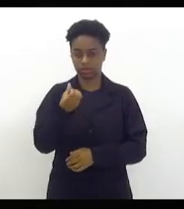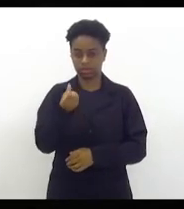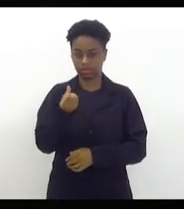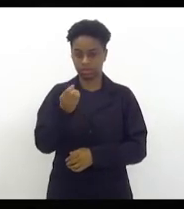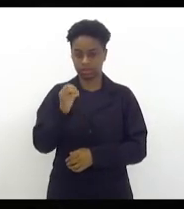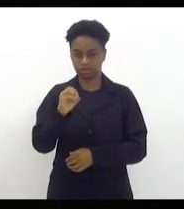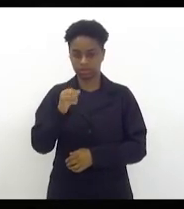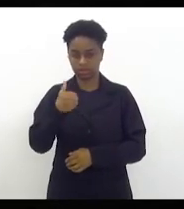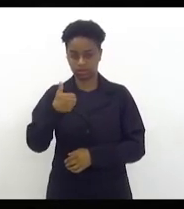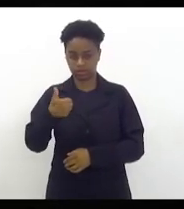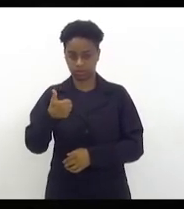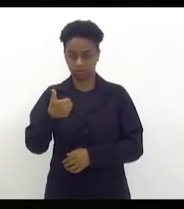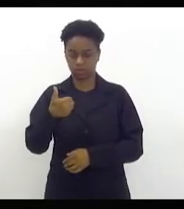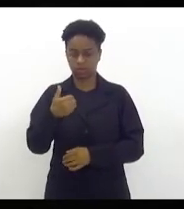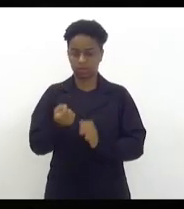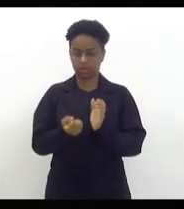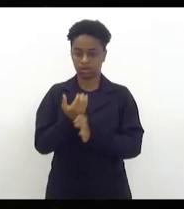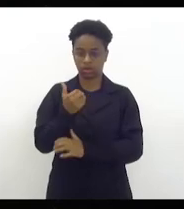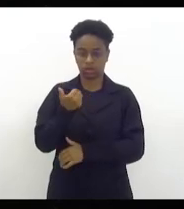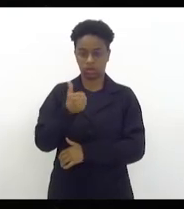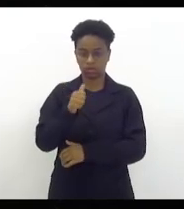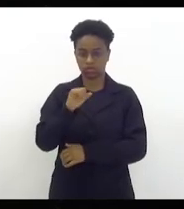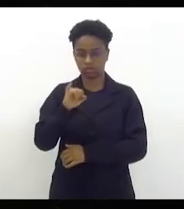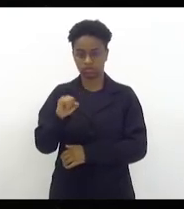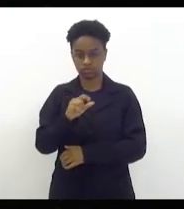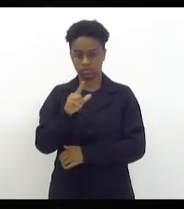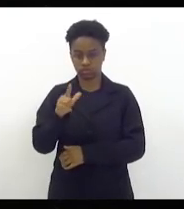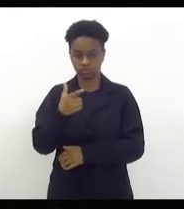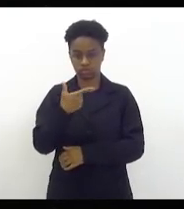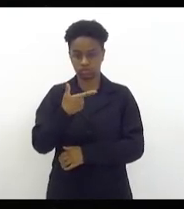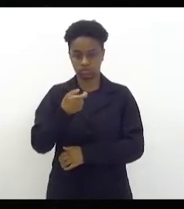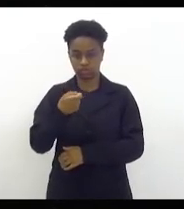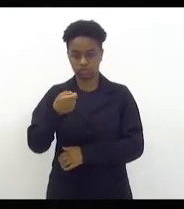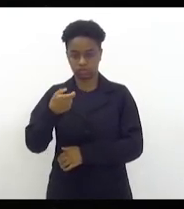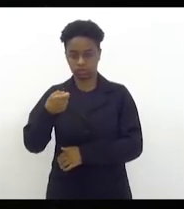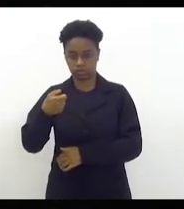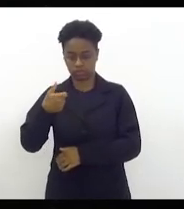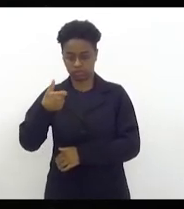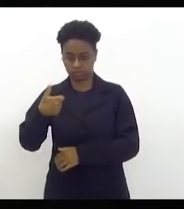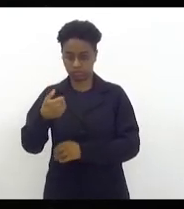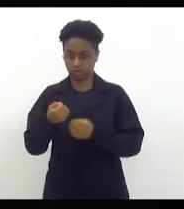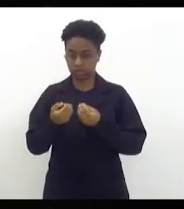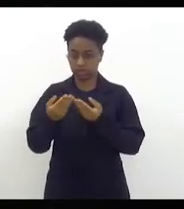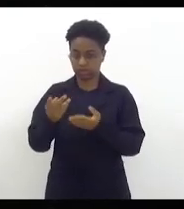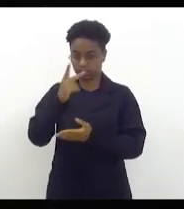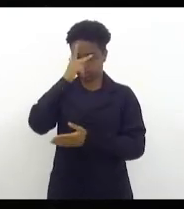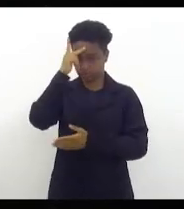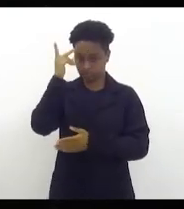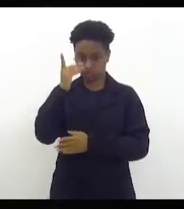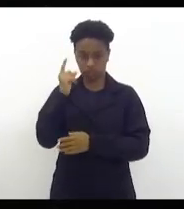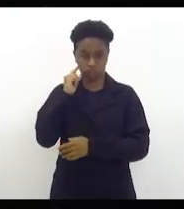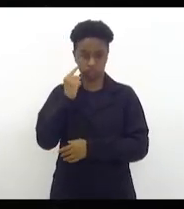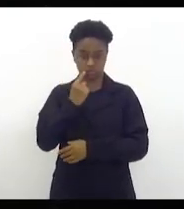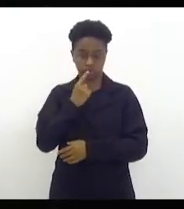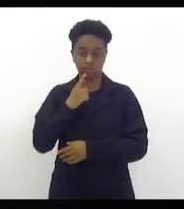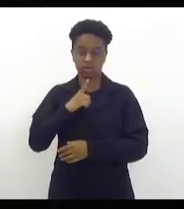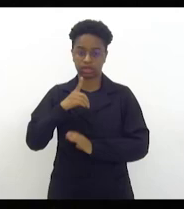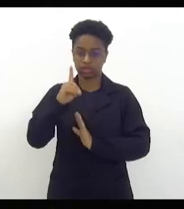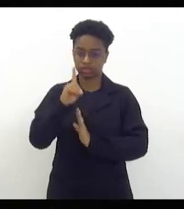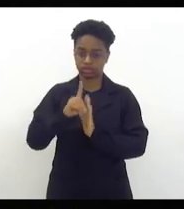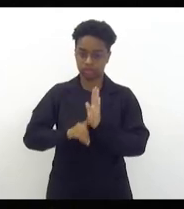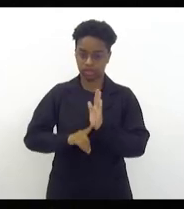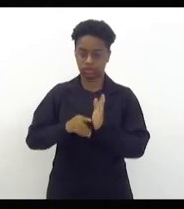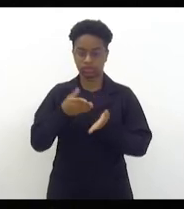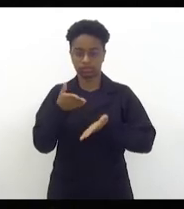3601, de 11 de julho de 2001, que assegura às pessoas surdas o direito de serem atendidas nas